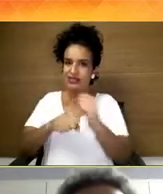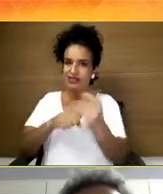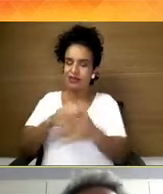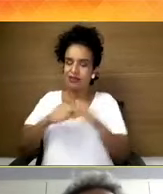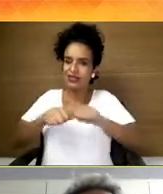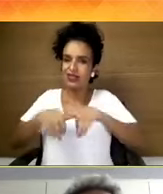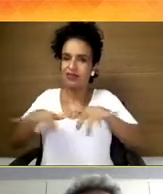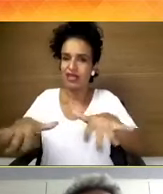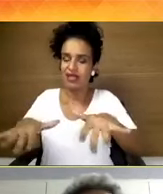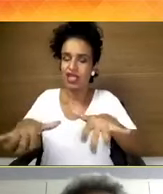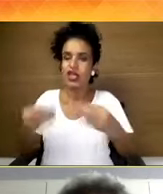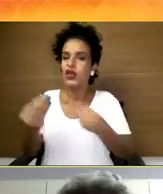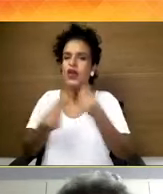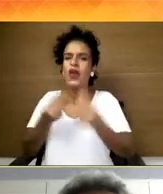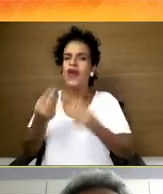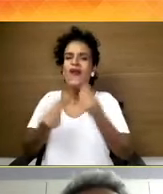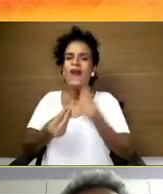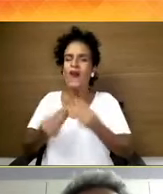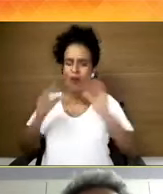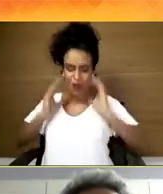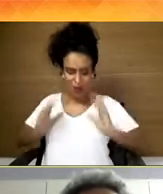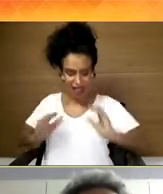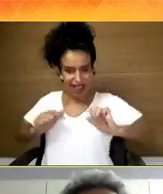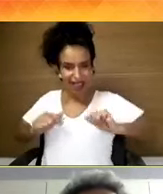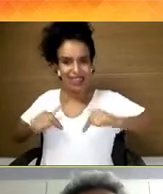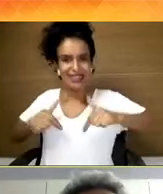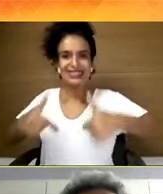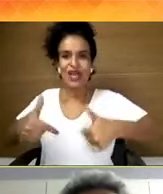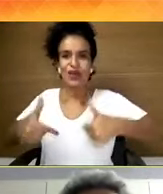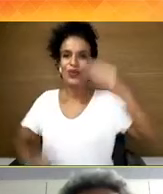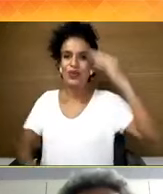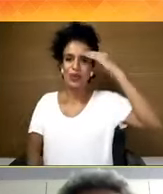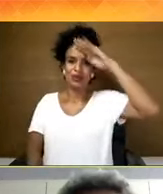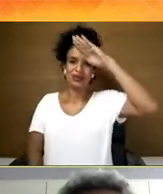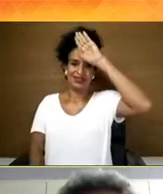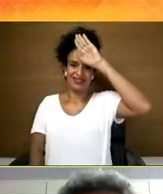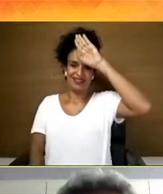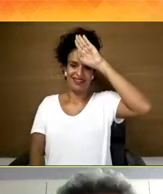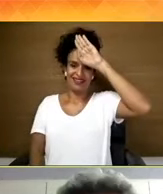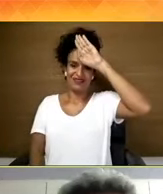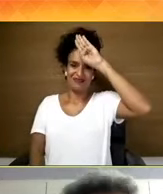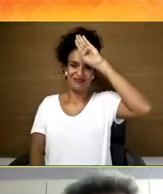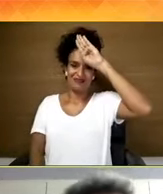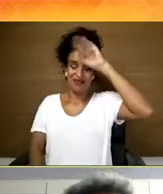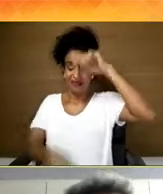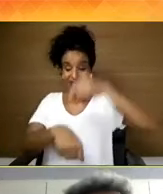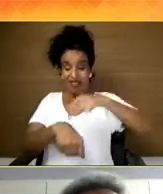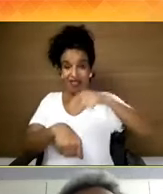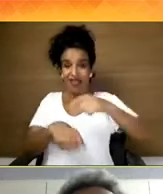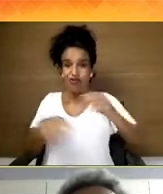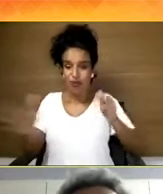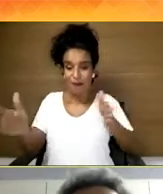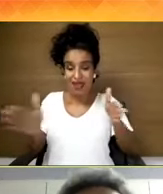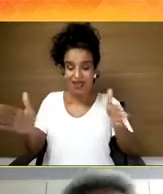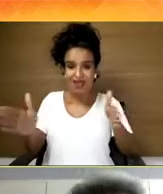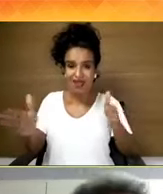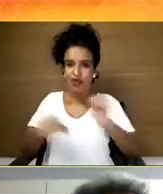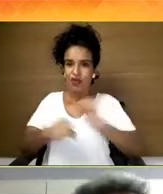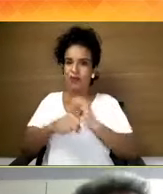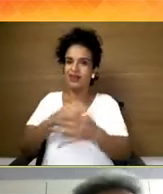comportamento do Bolsonaro dentro da pandemia. Além